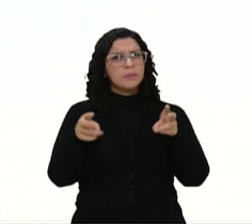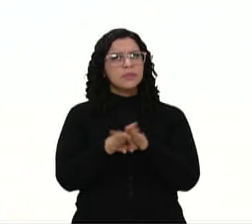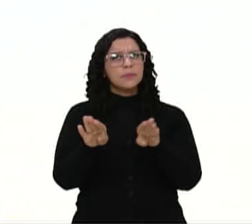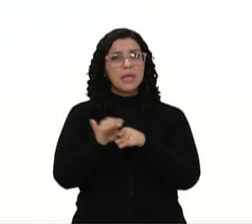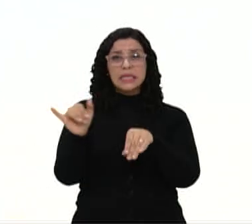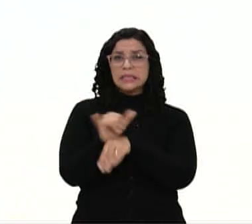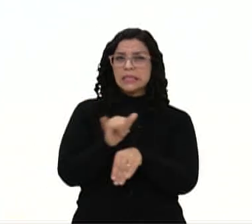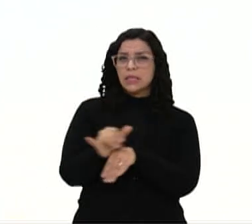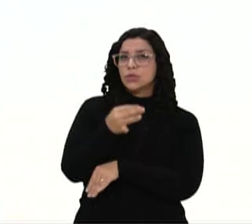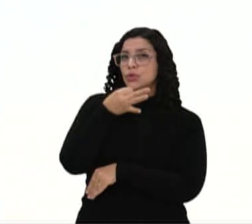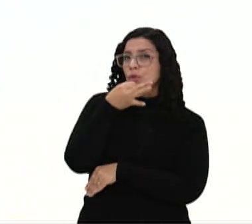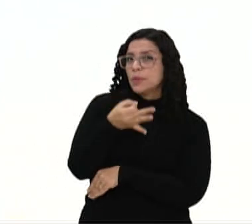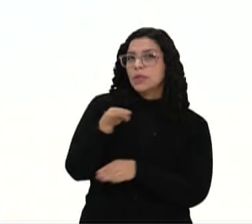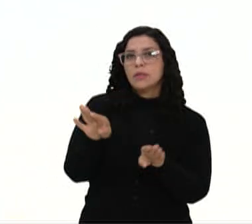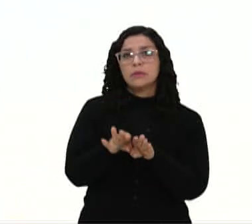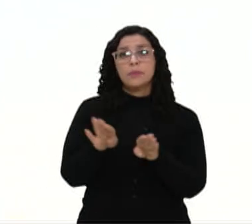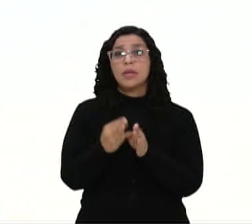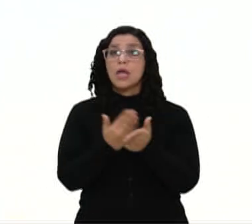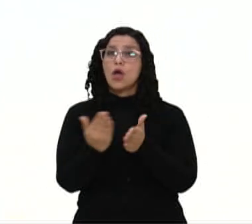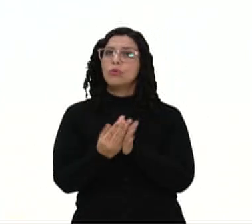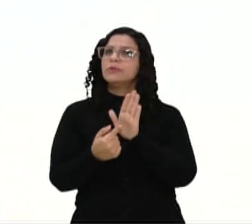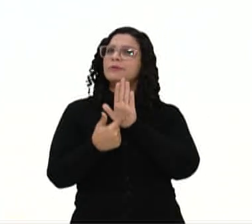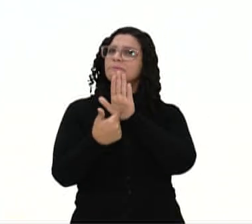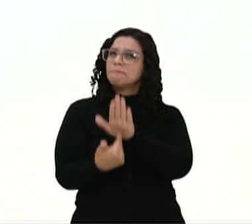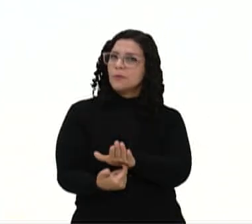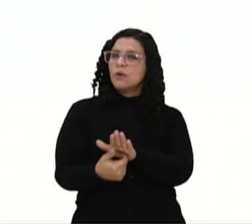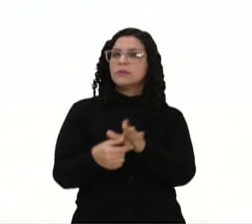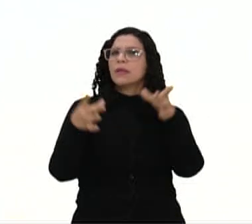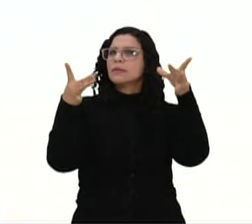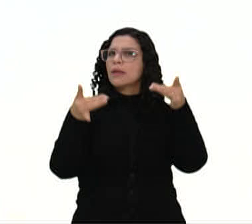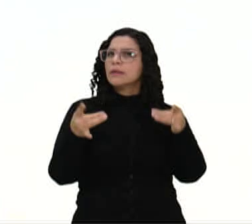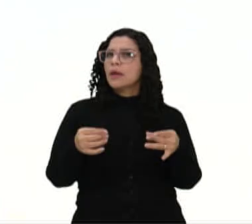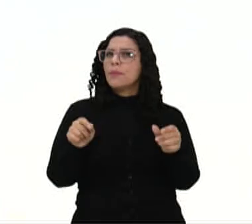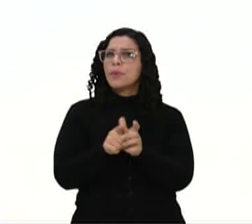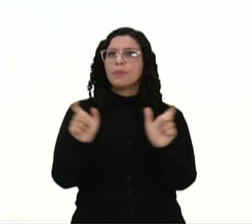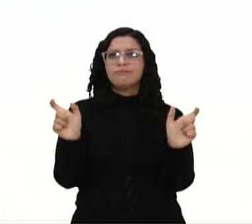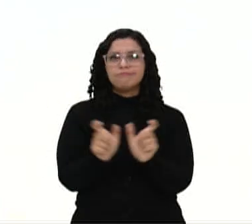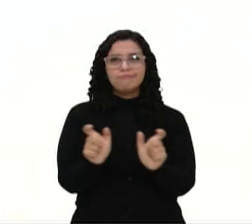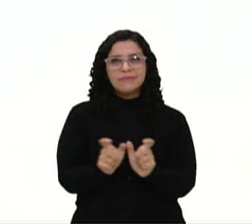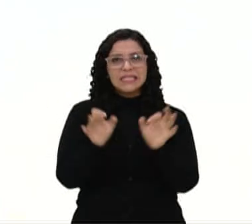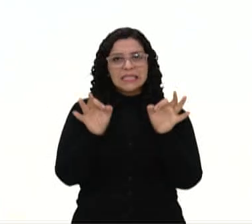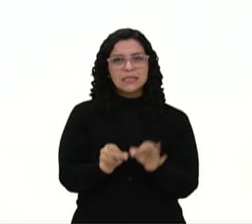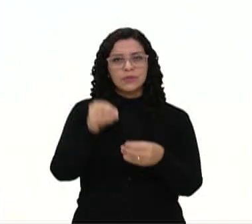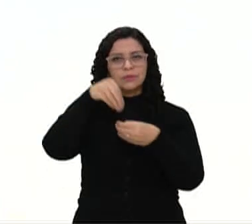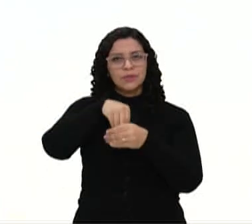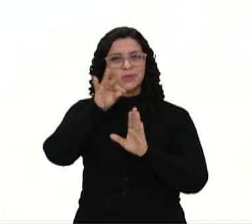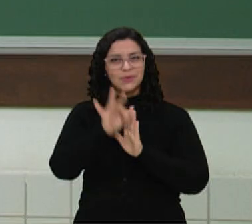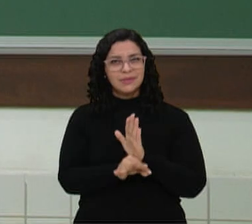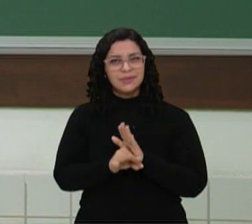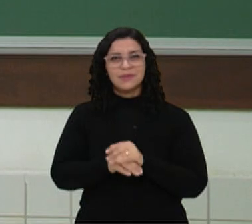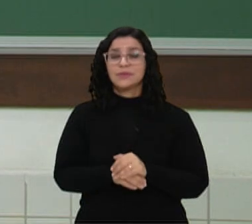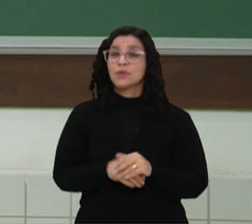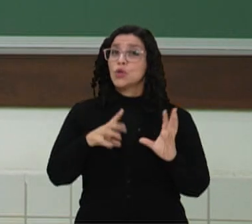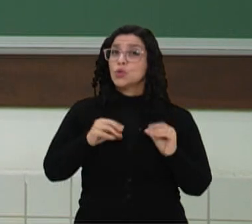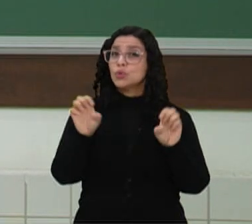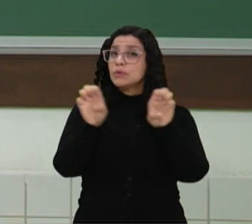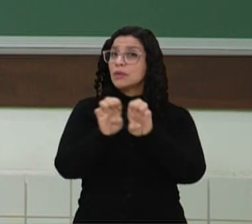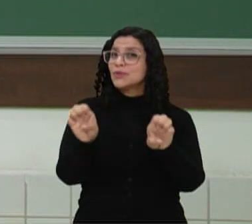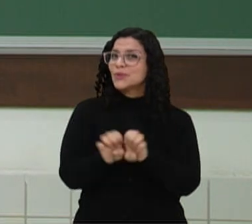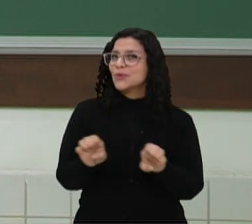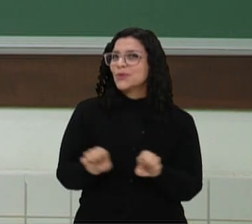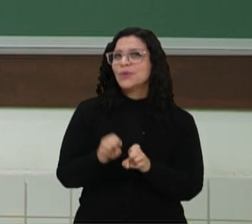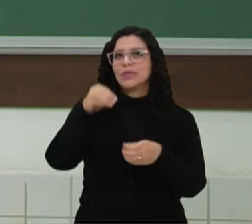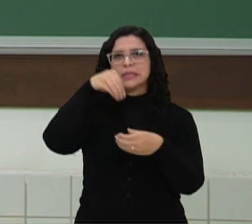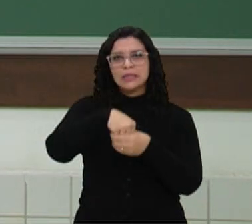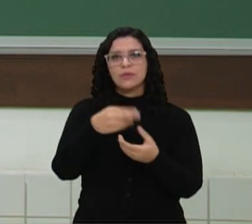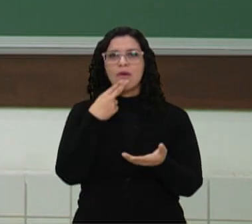recursos argumentativos e expressivos e elementos de coesão. Isso mesmo, tudo isso que faz parte da estrutura